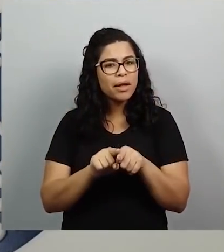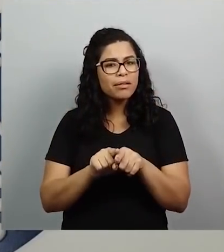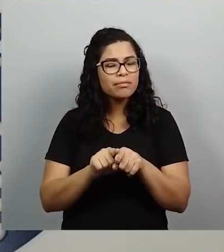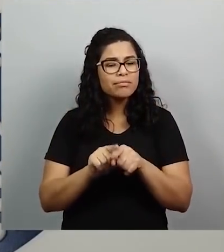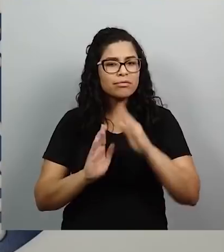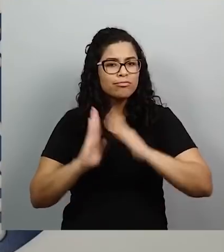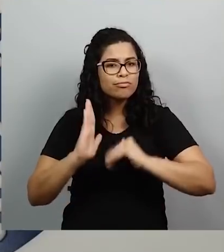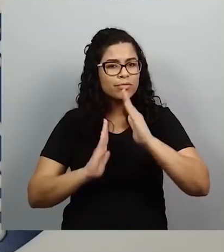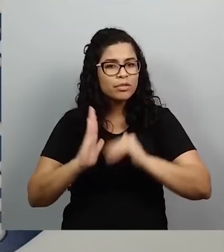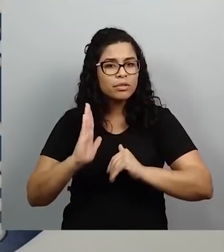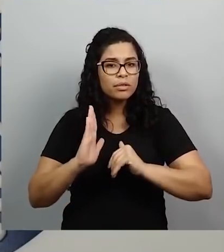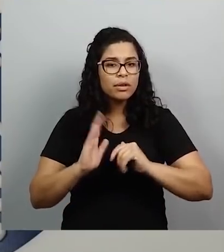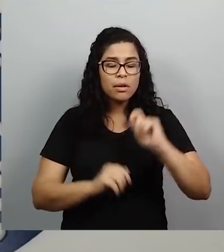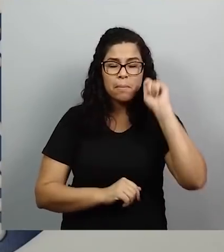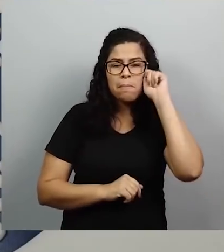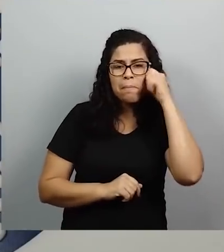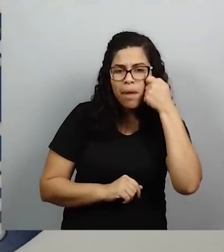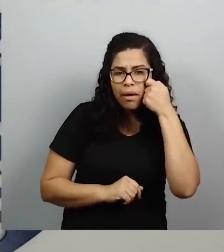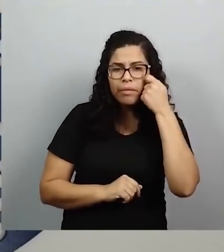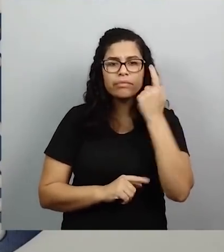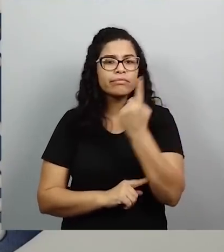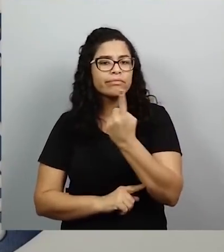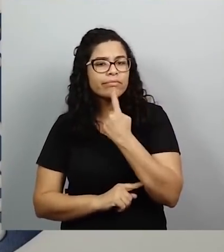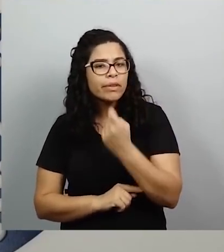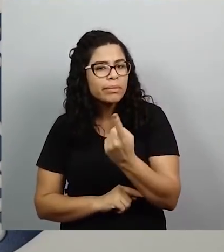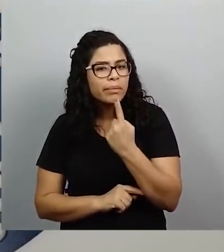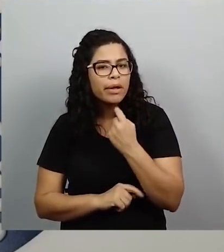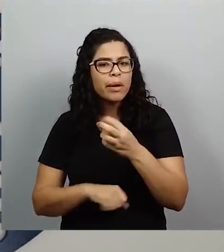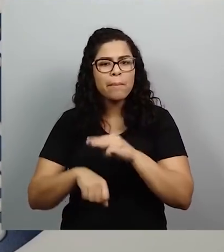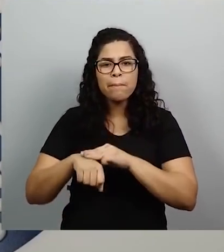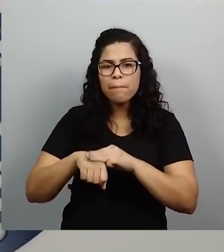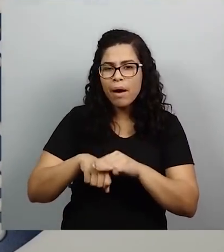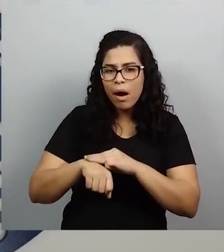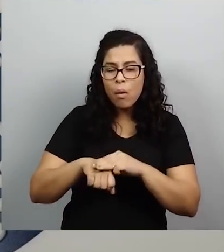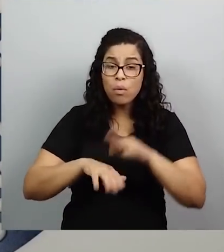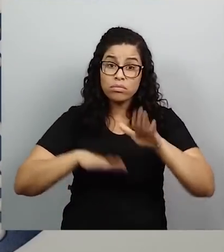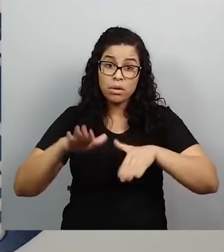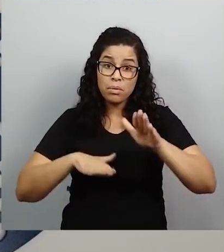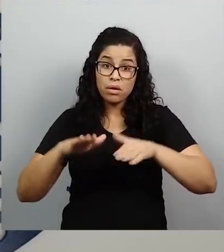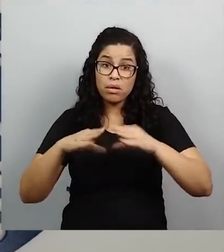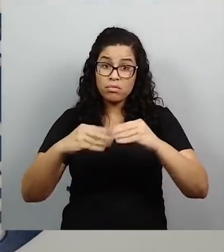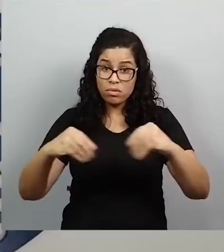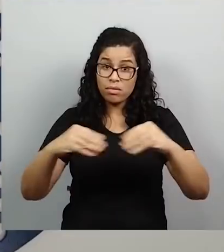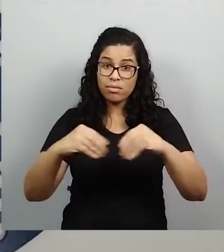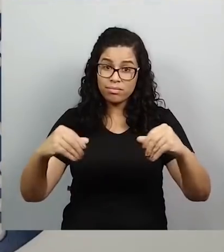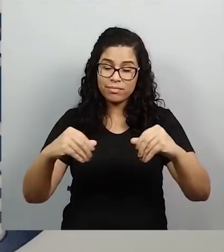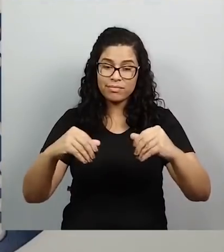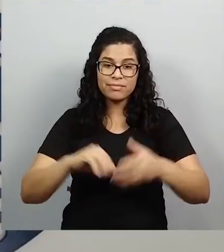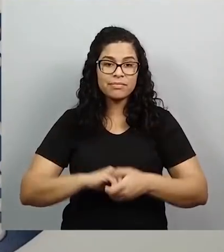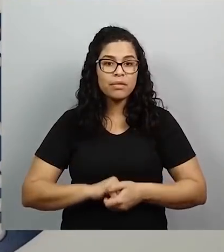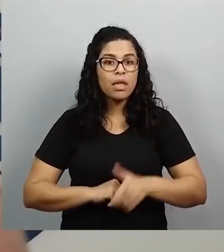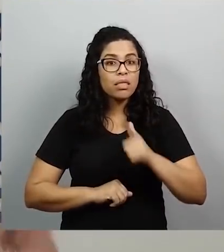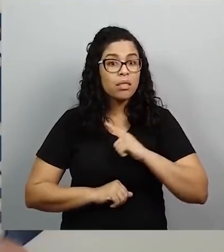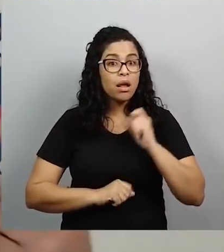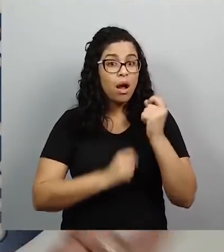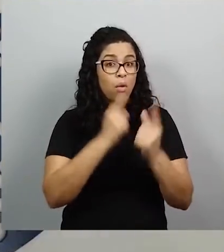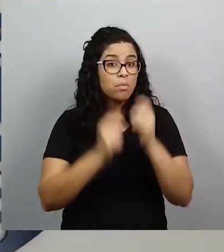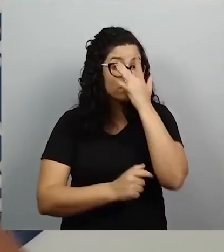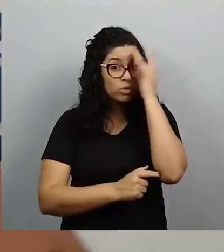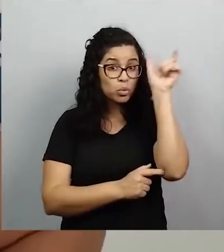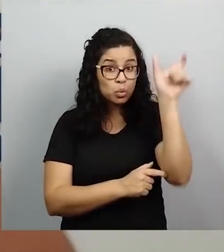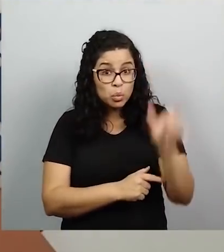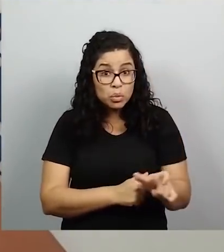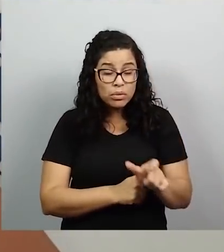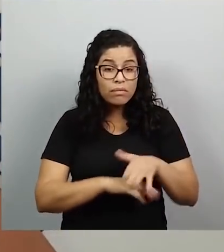fazer tinta preta, se a terra for vermelha, a tinta fica vermelha. Se a terra for marrom, a tinta fica marrom. Tem gente que até